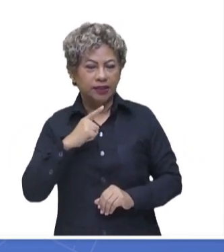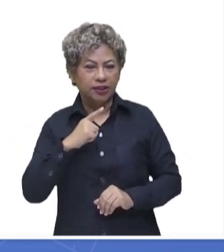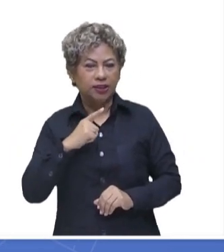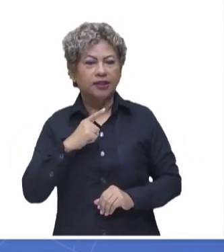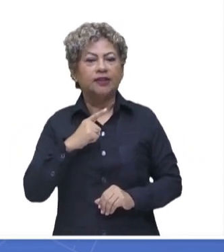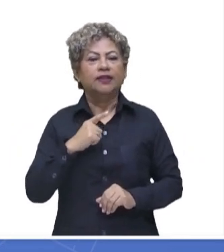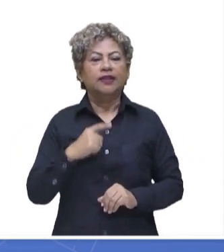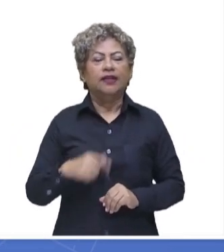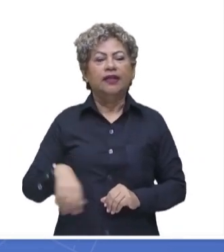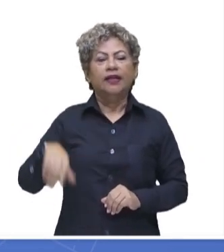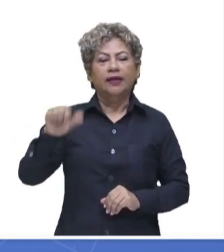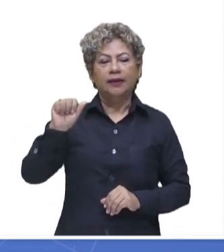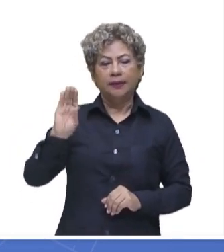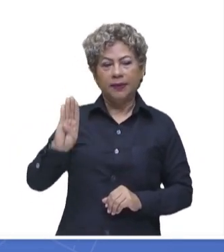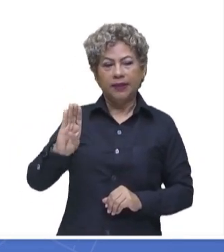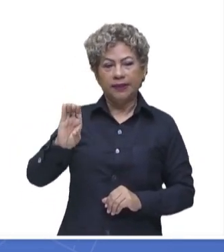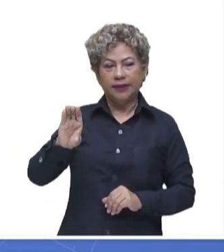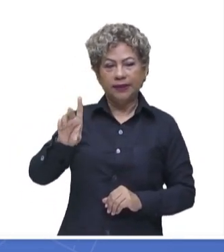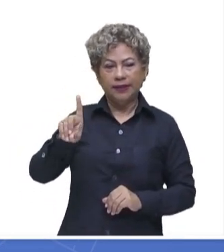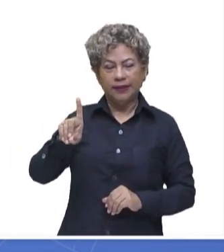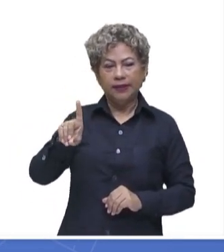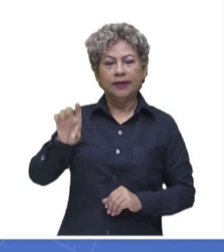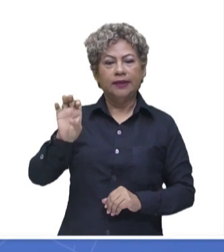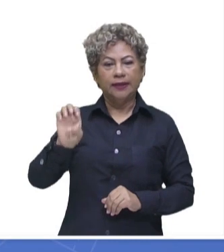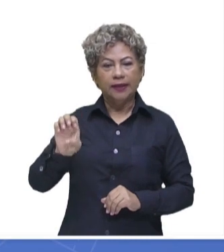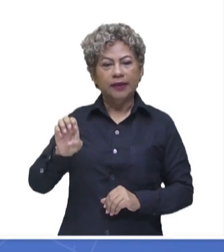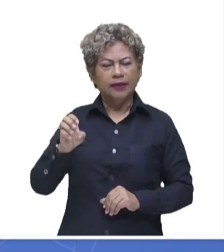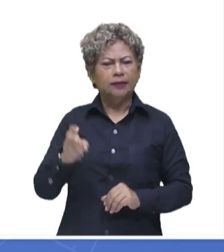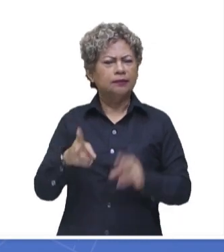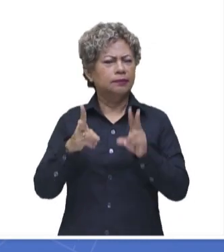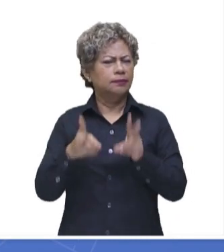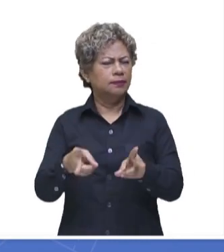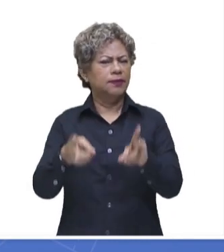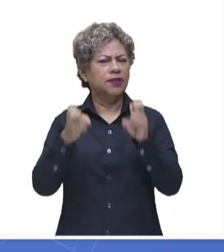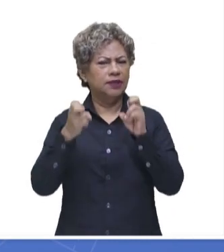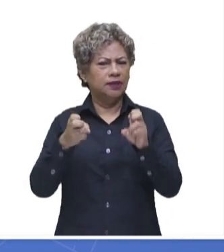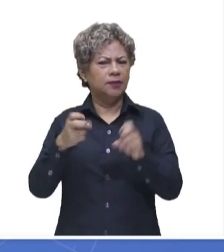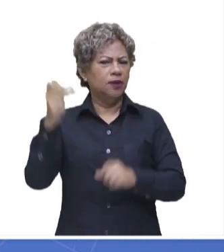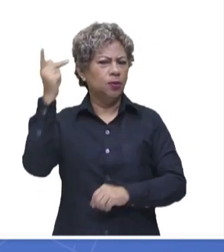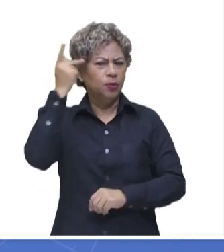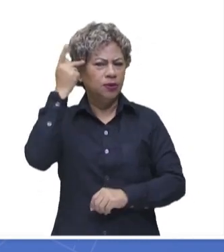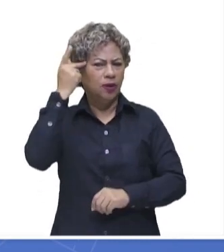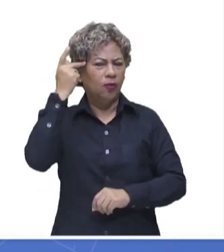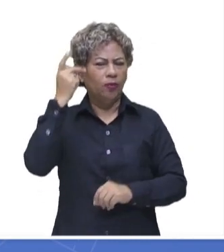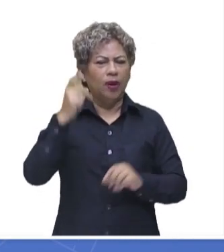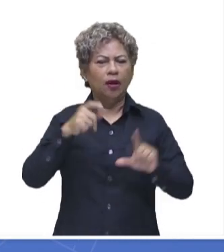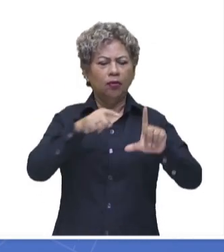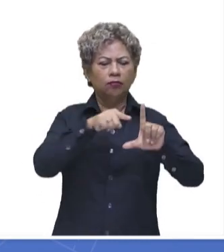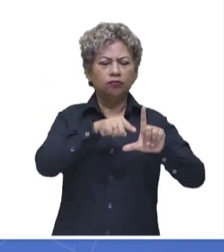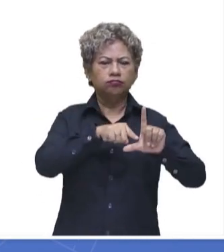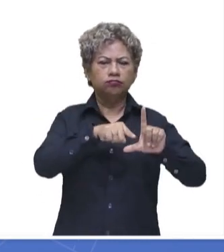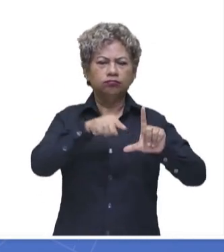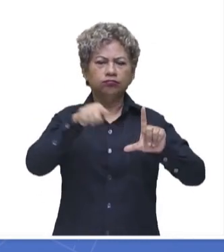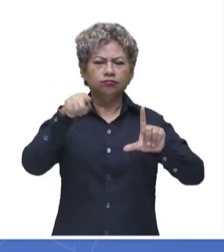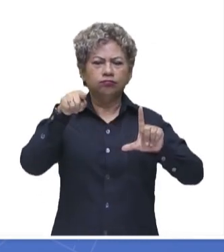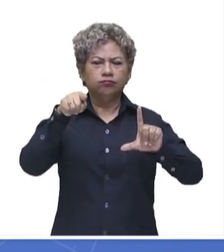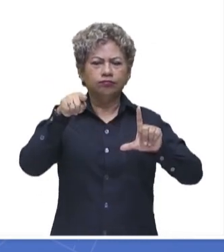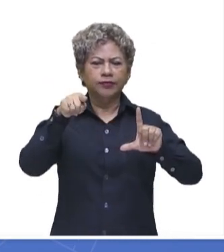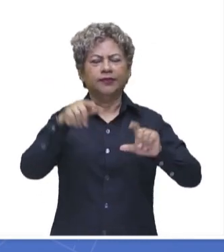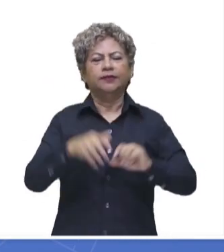Paulo, está com números bem elevados, a sua curva aí é bem elevada, e o pico,